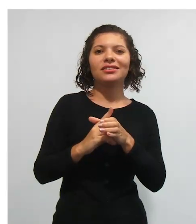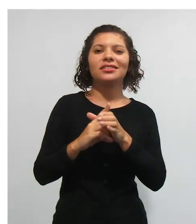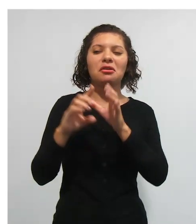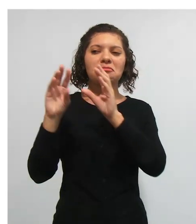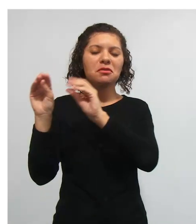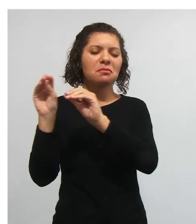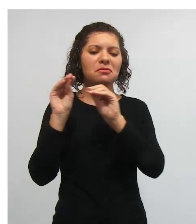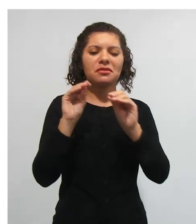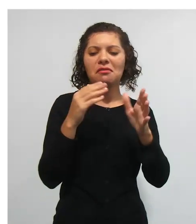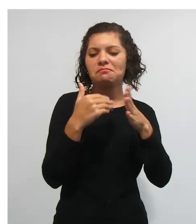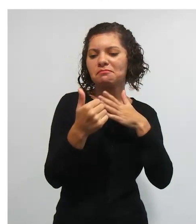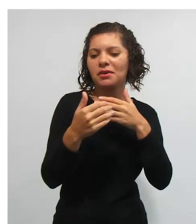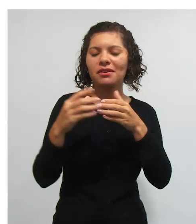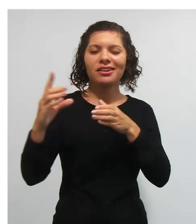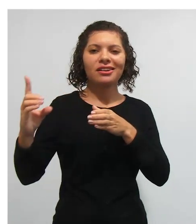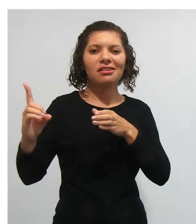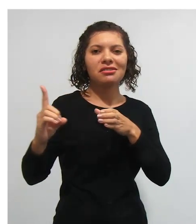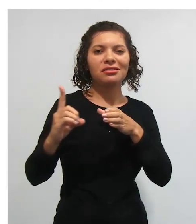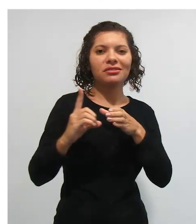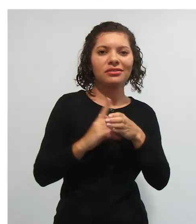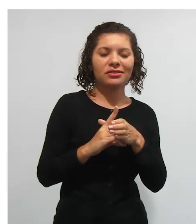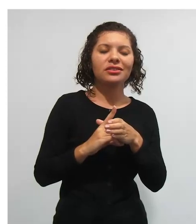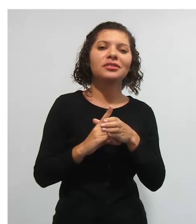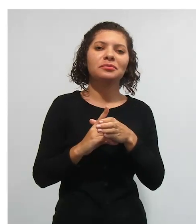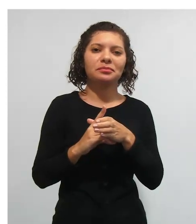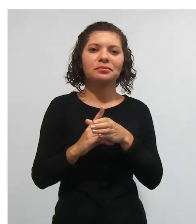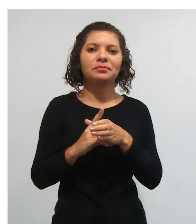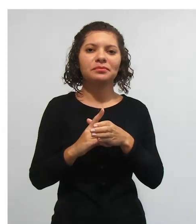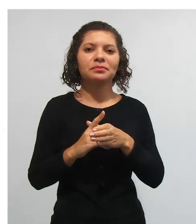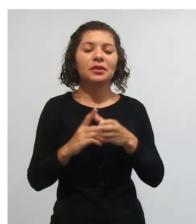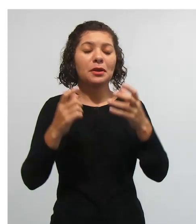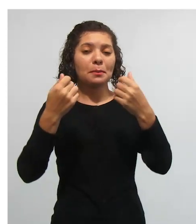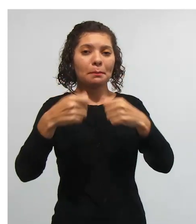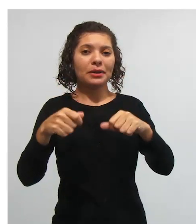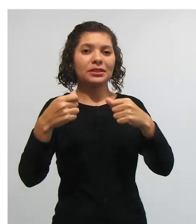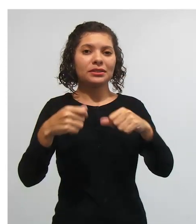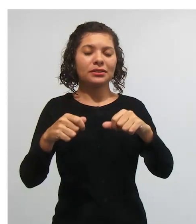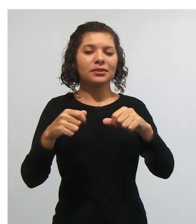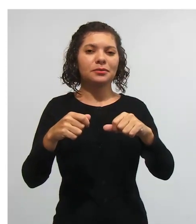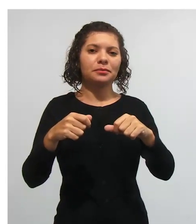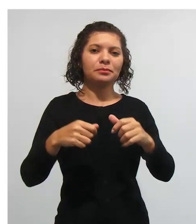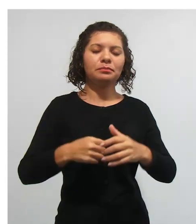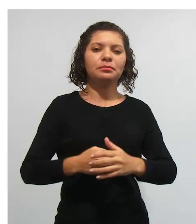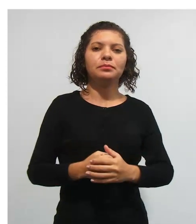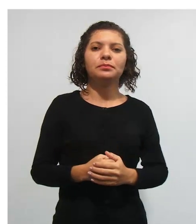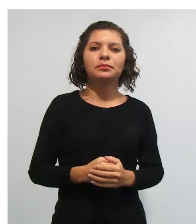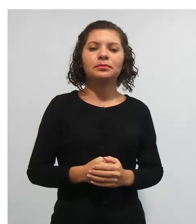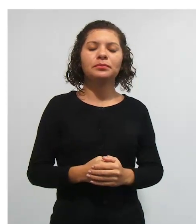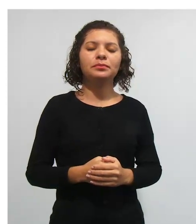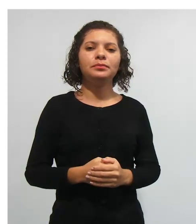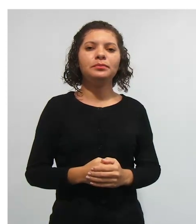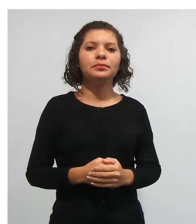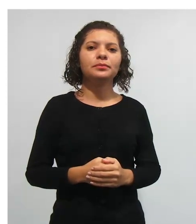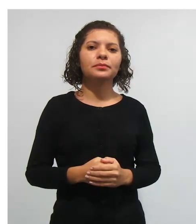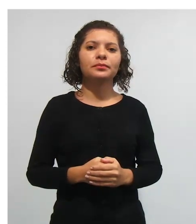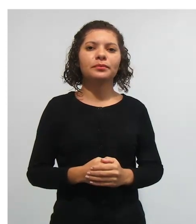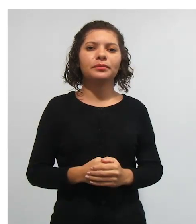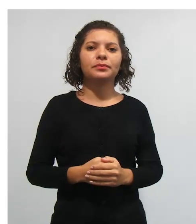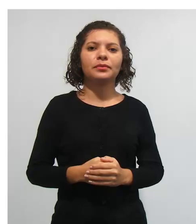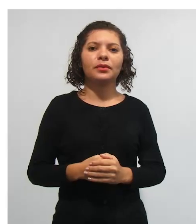estrangeiridade infinita uma estrangeiridade tal que apenas uma descontinuidade